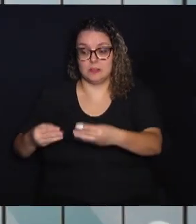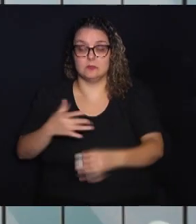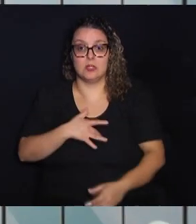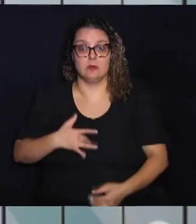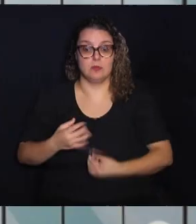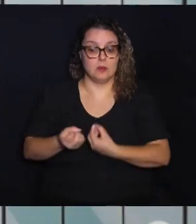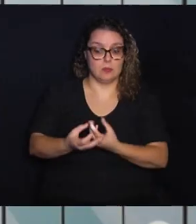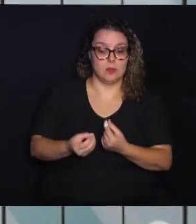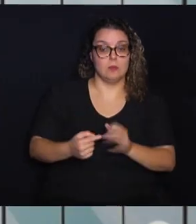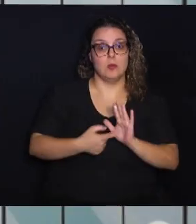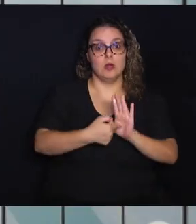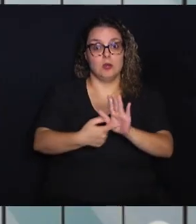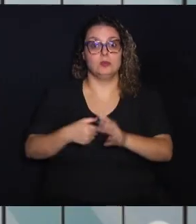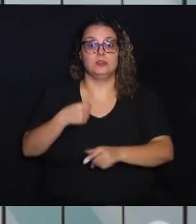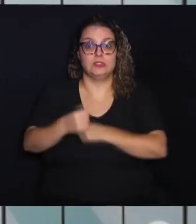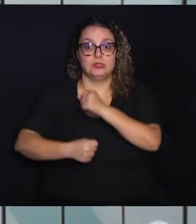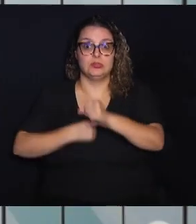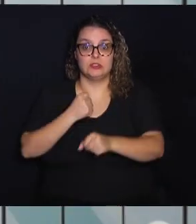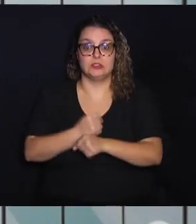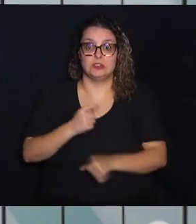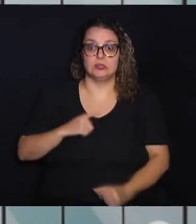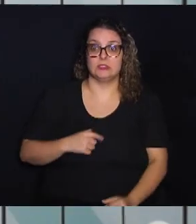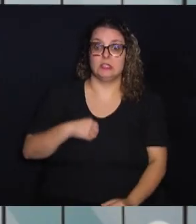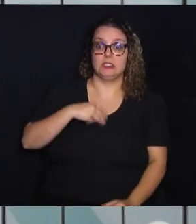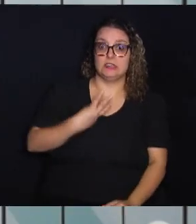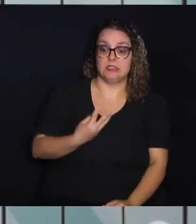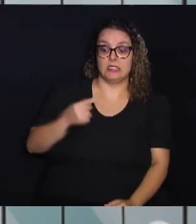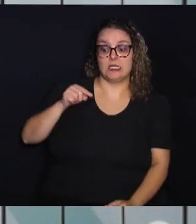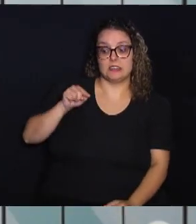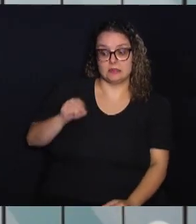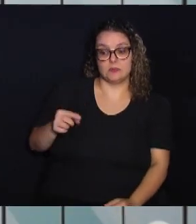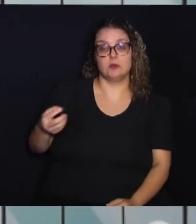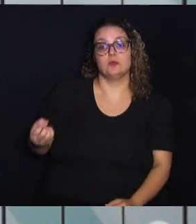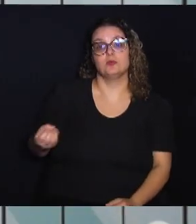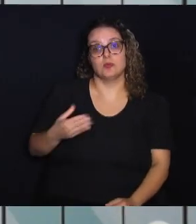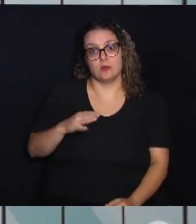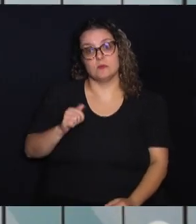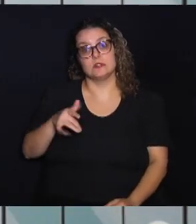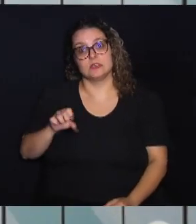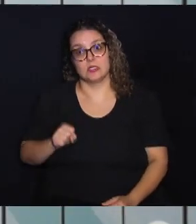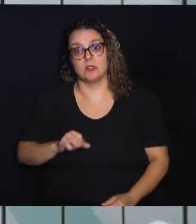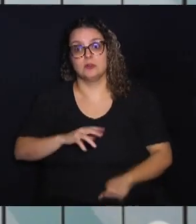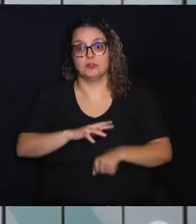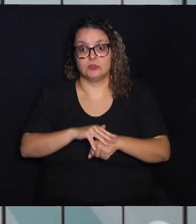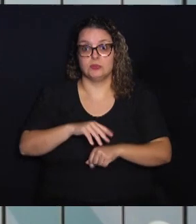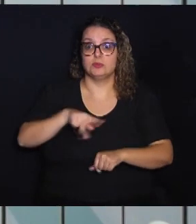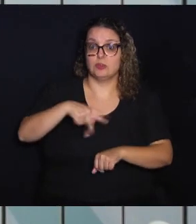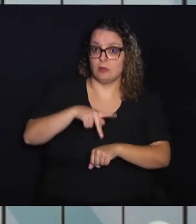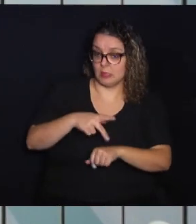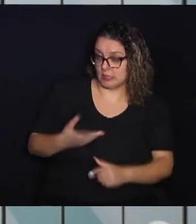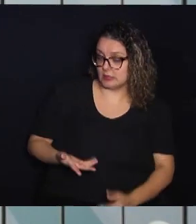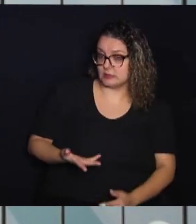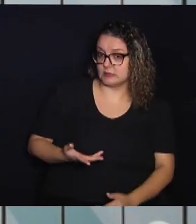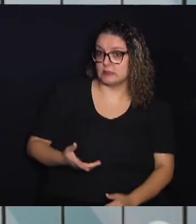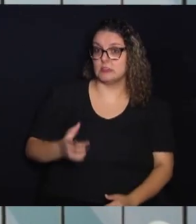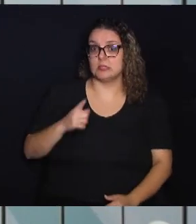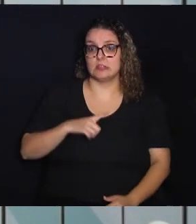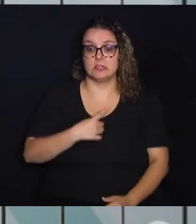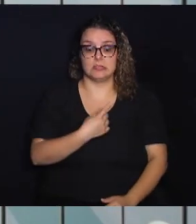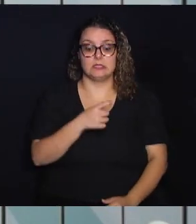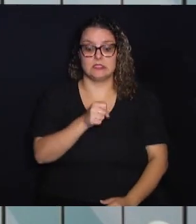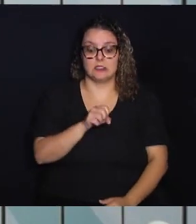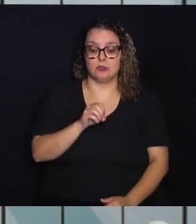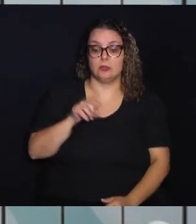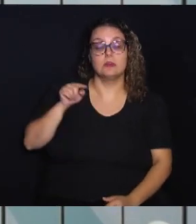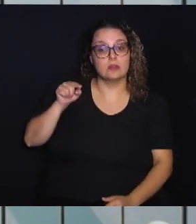que ao ano surgem cerca de 3 mil novos casos da doença no país e que 180